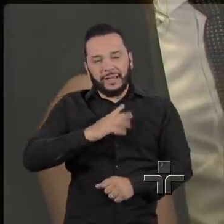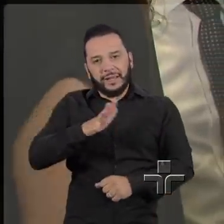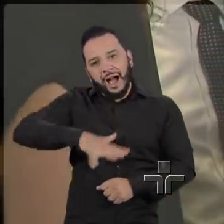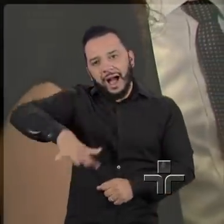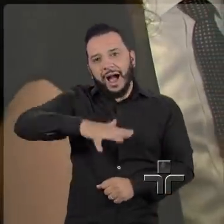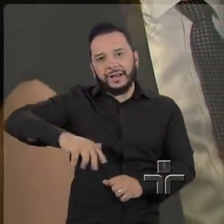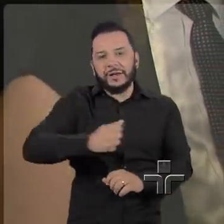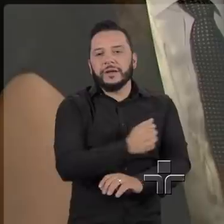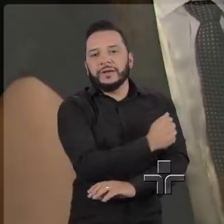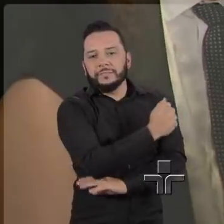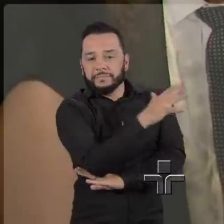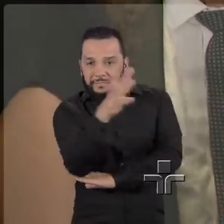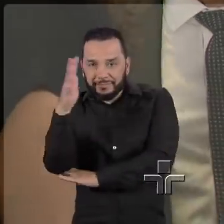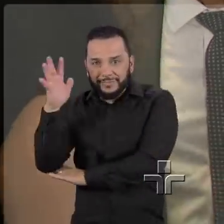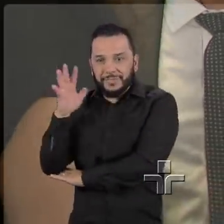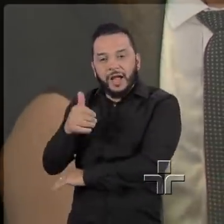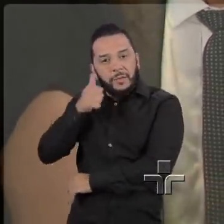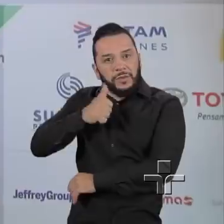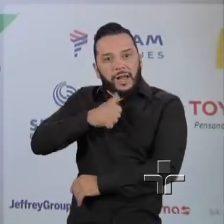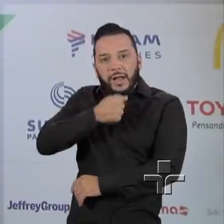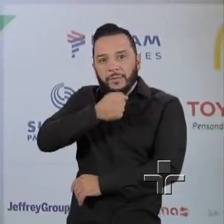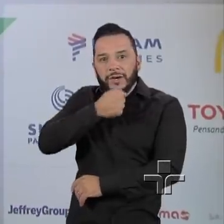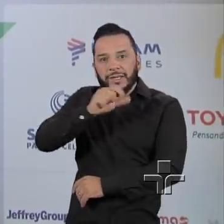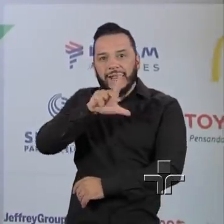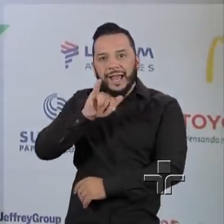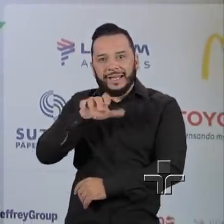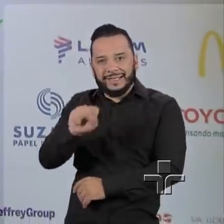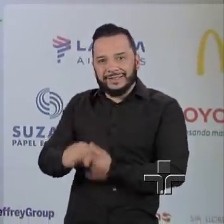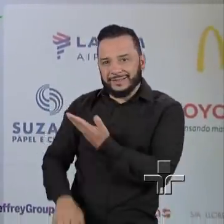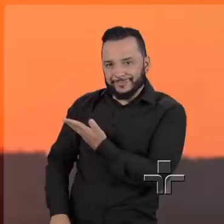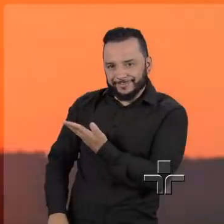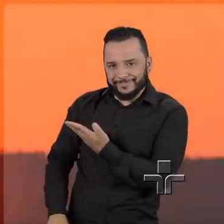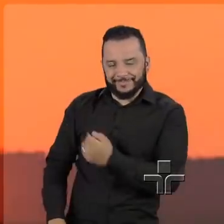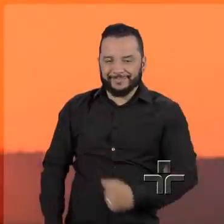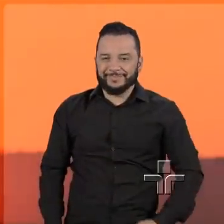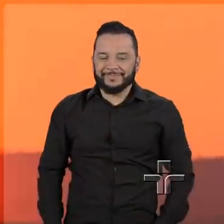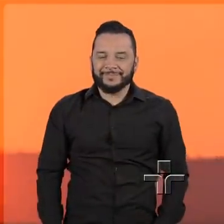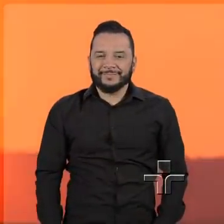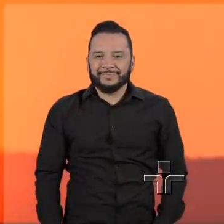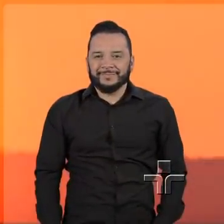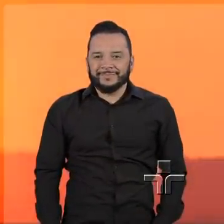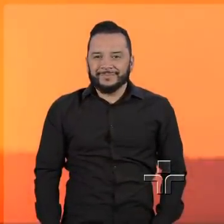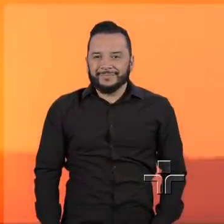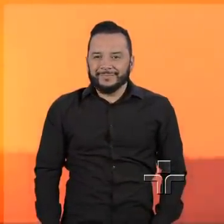de meio ambiente a repórter Laís Duarte.